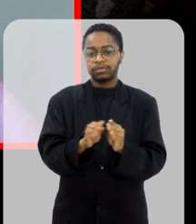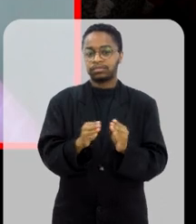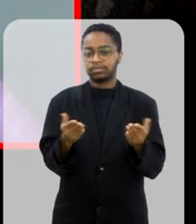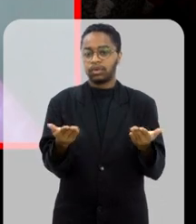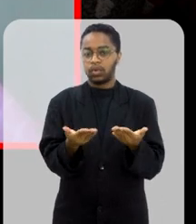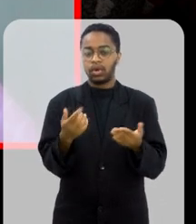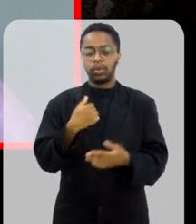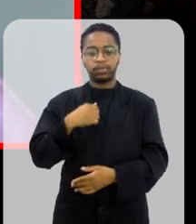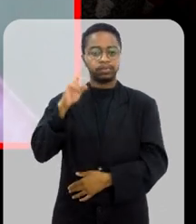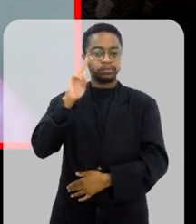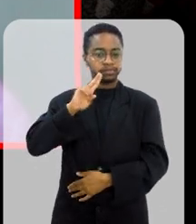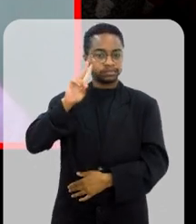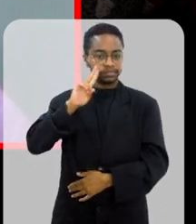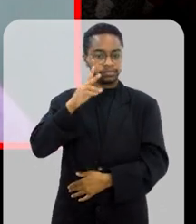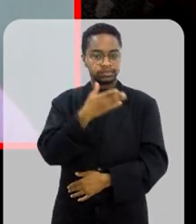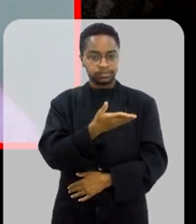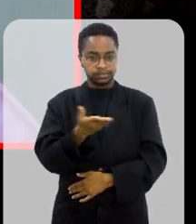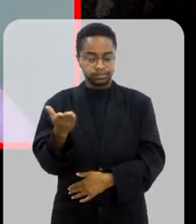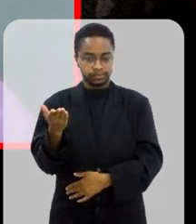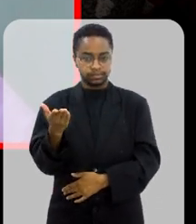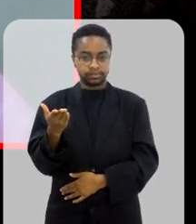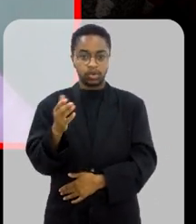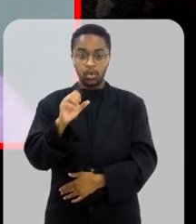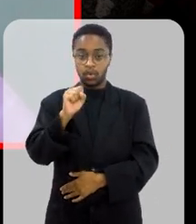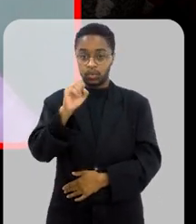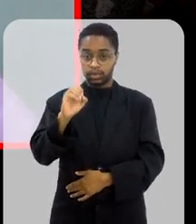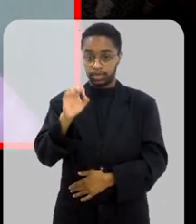Só para finalizar, lembrando que